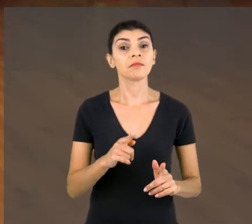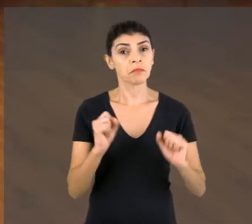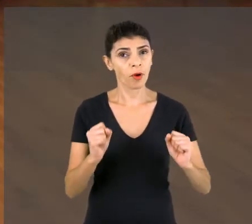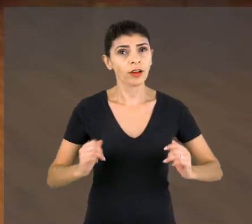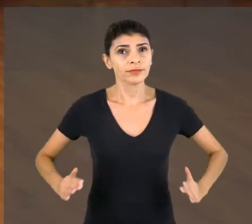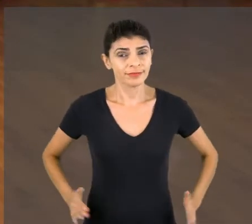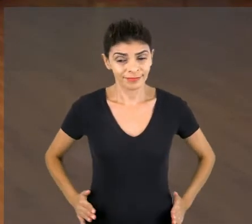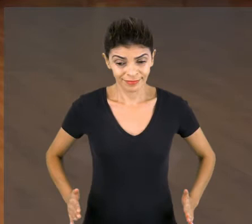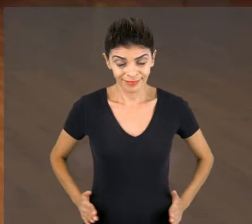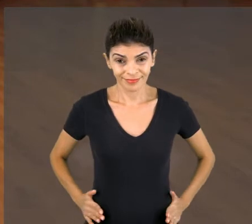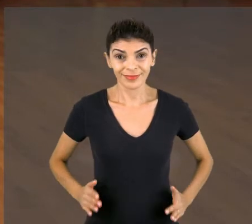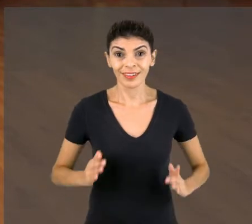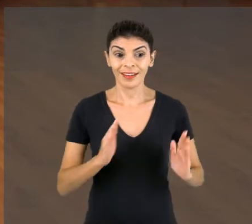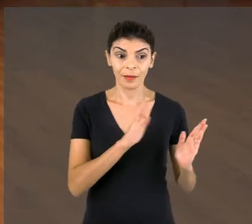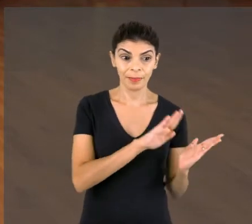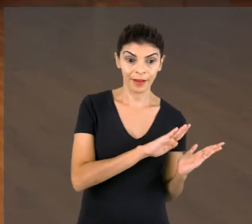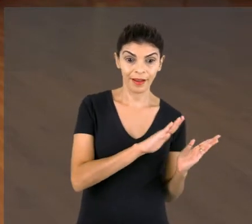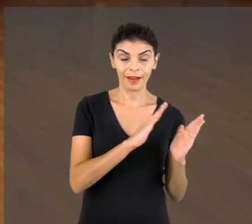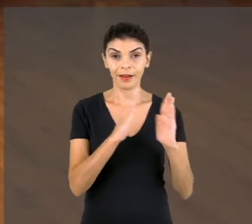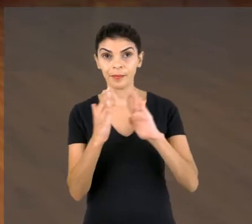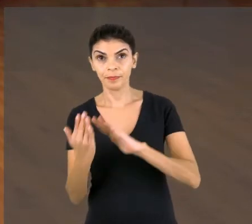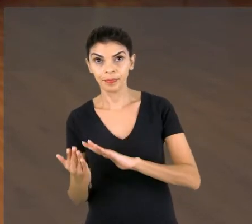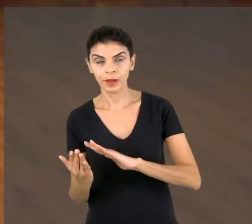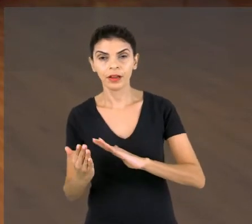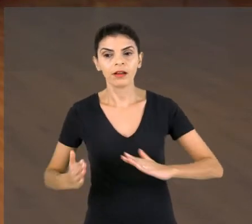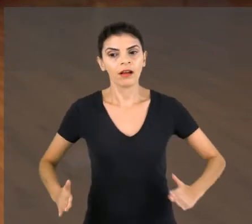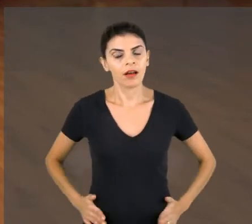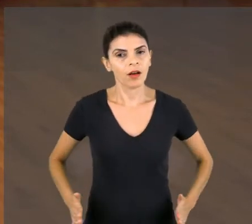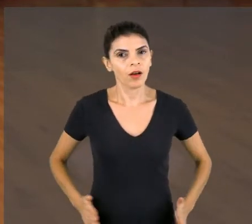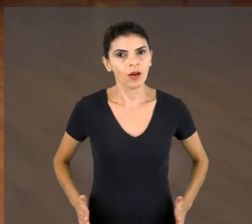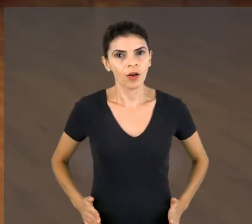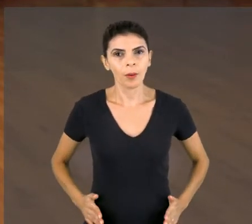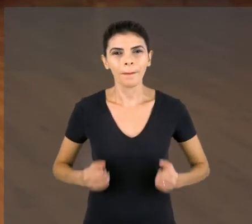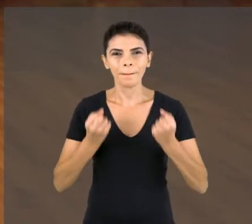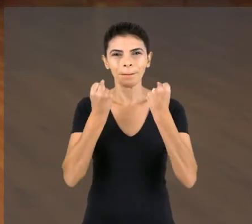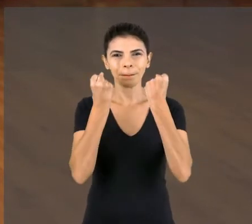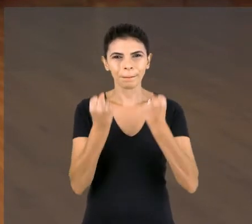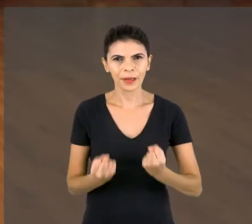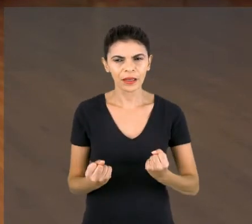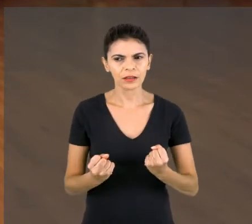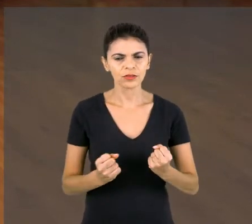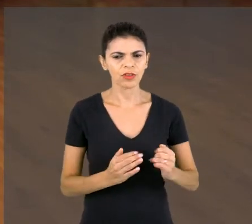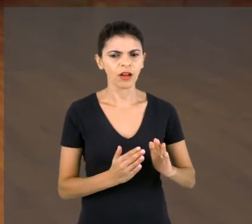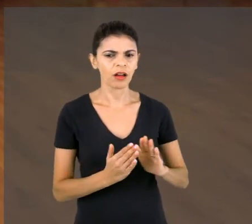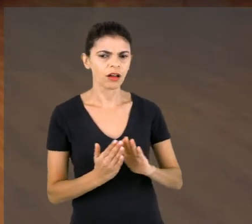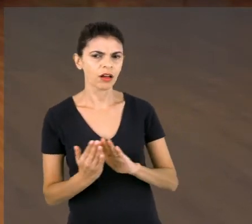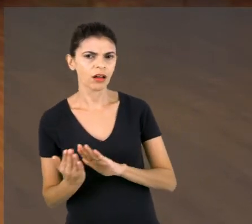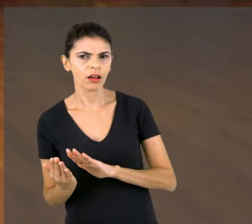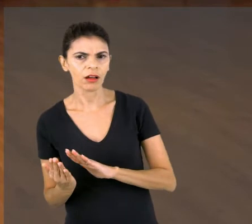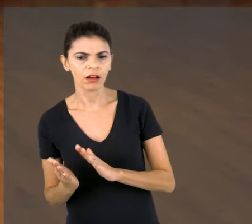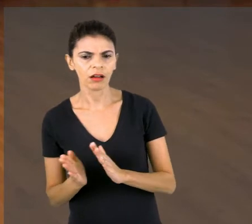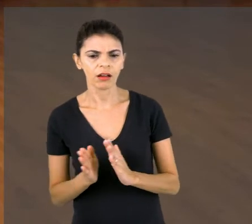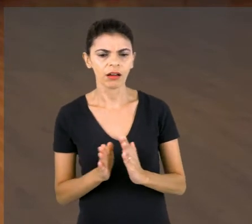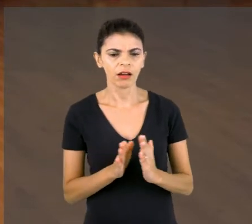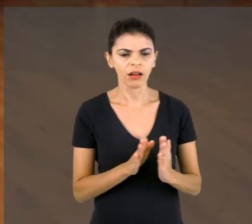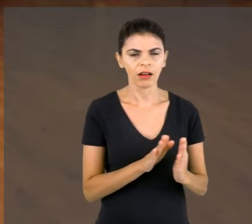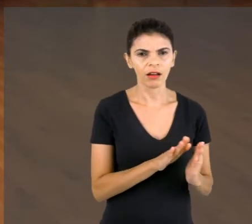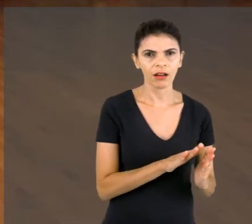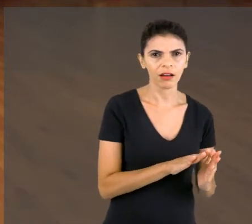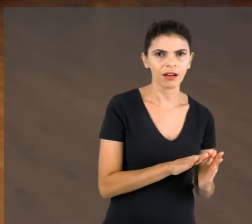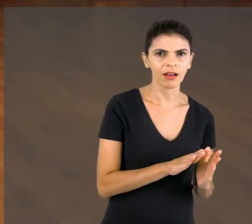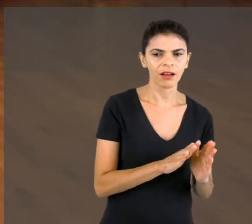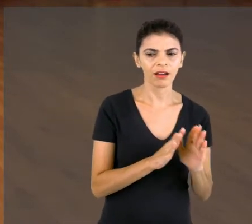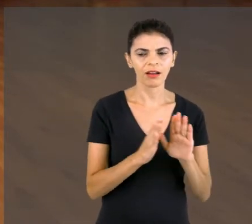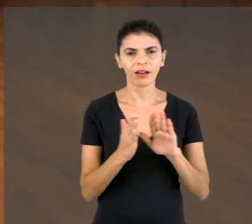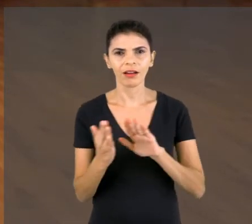Vocês podem reparar que quando for para um lado e para o outro, automaticamente o nosso peso já vai para a borda externa dos pés.